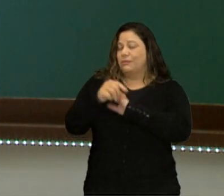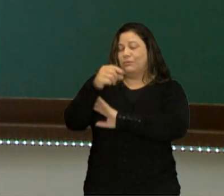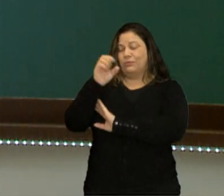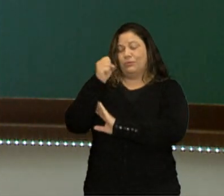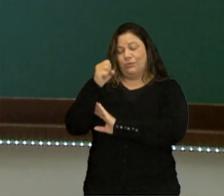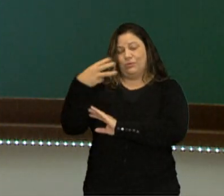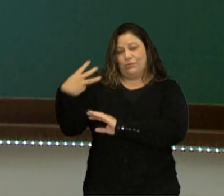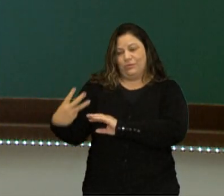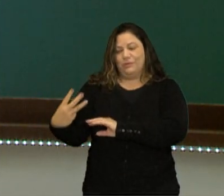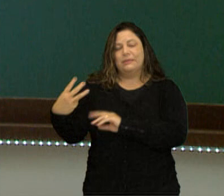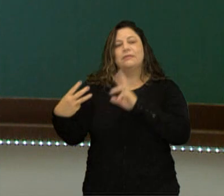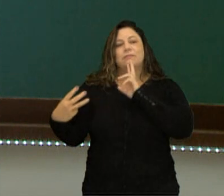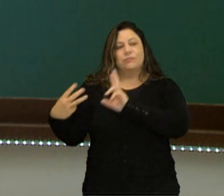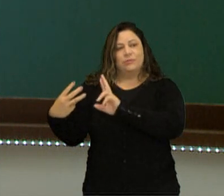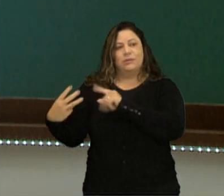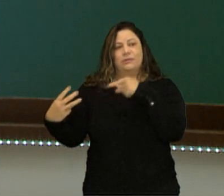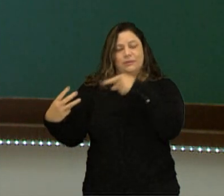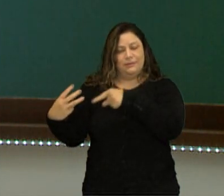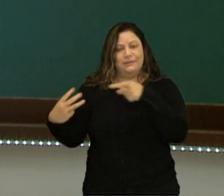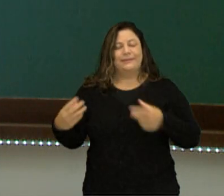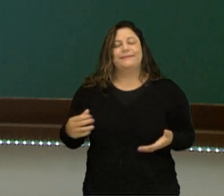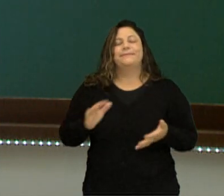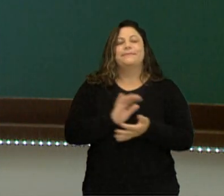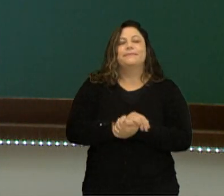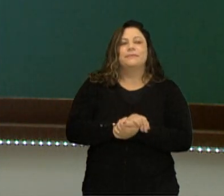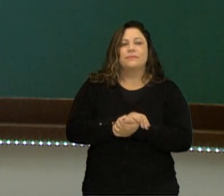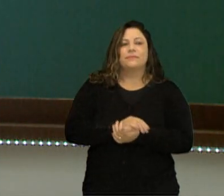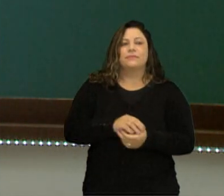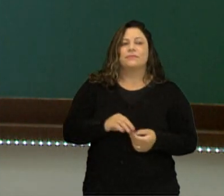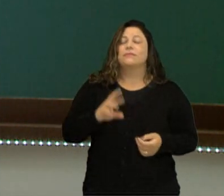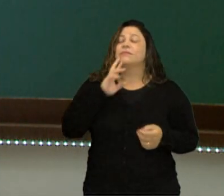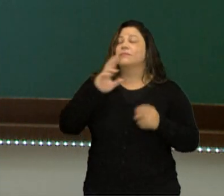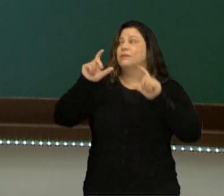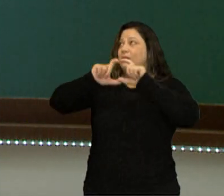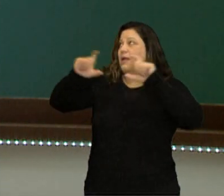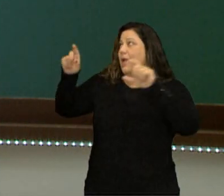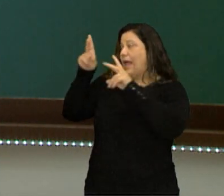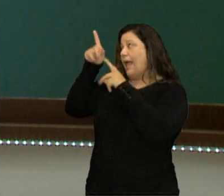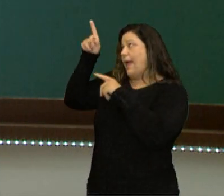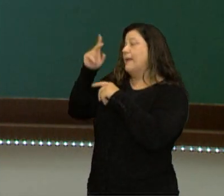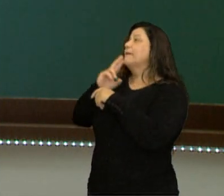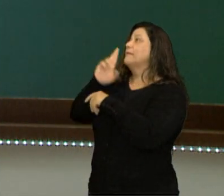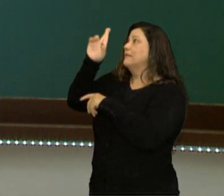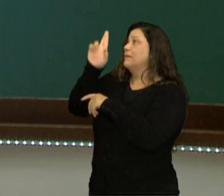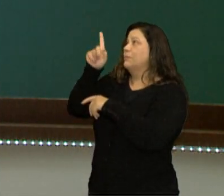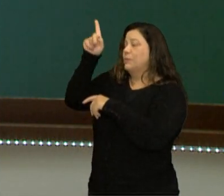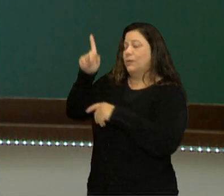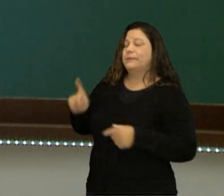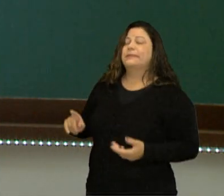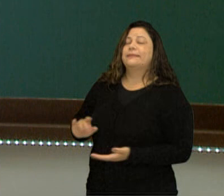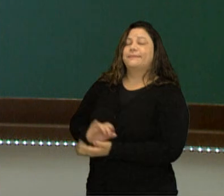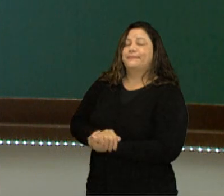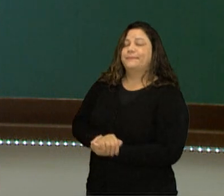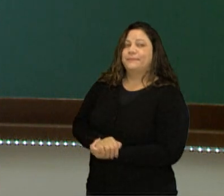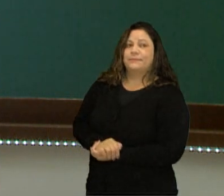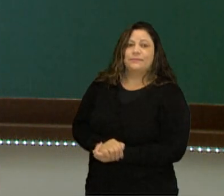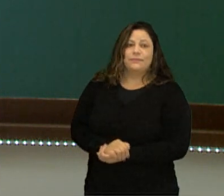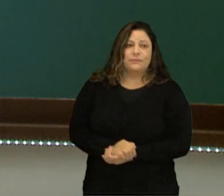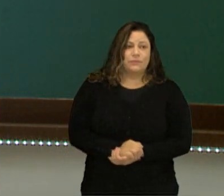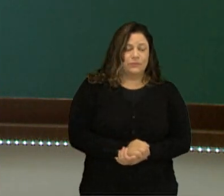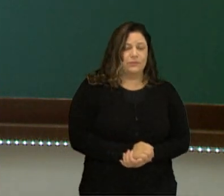3. Então, a sua resposta é t igual 25 vezes 10 na terceira segundos.